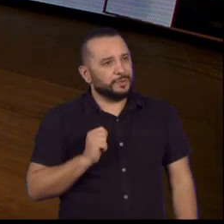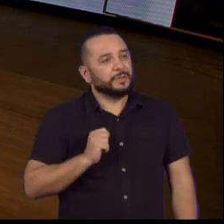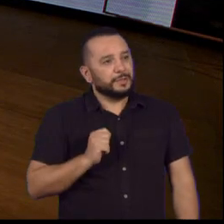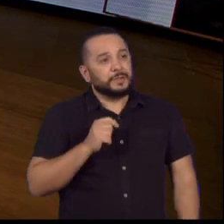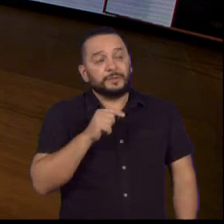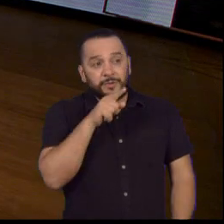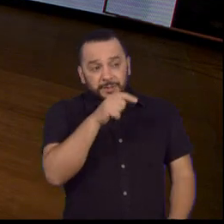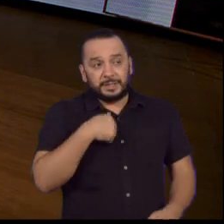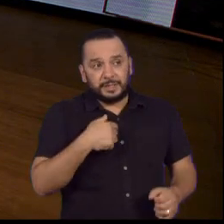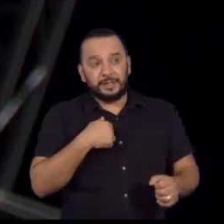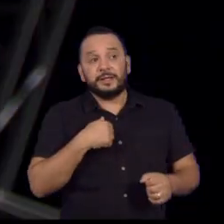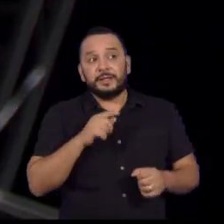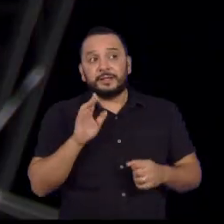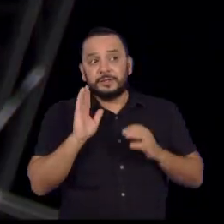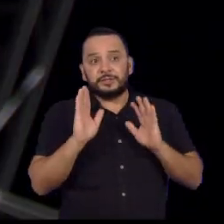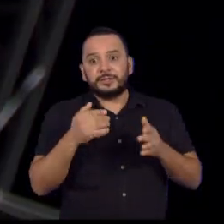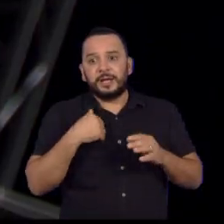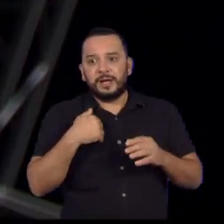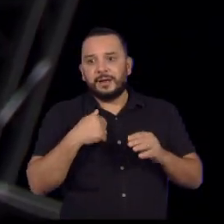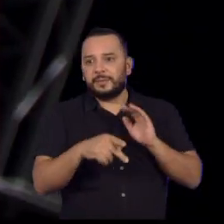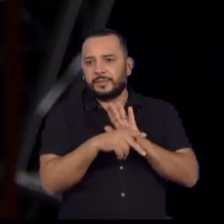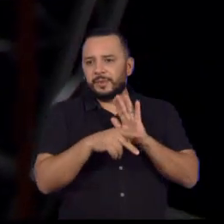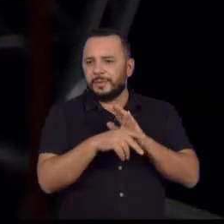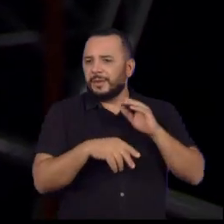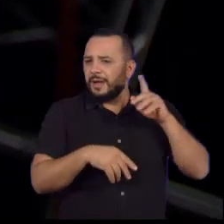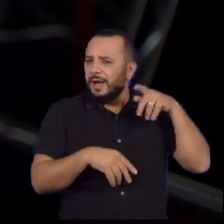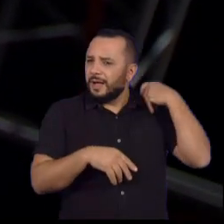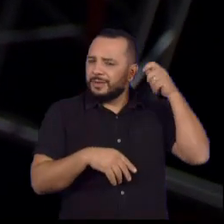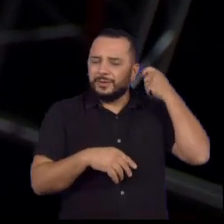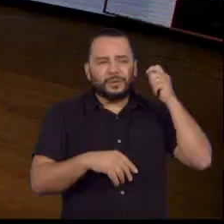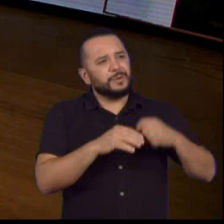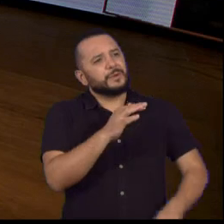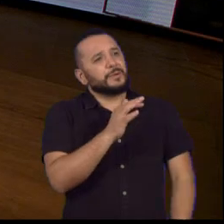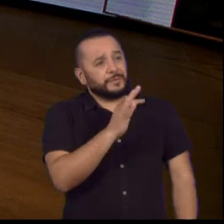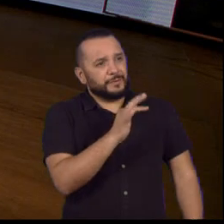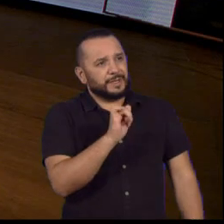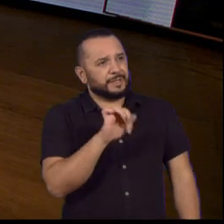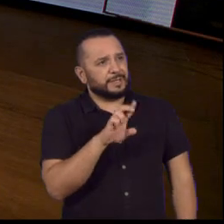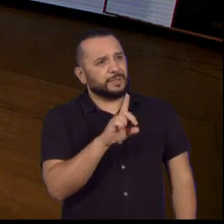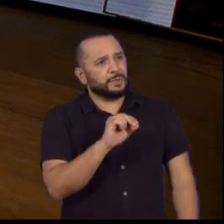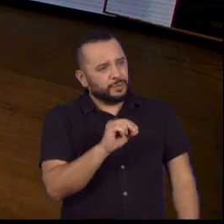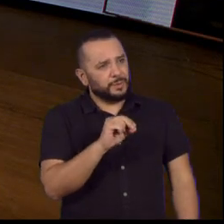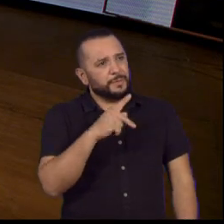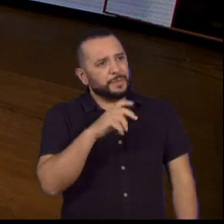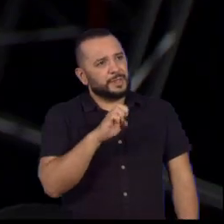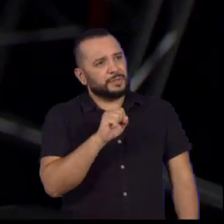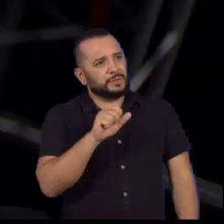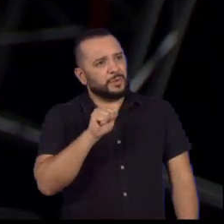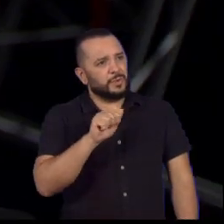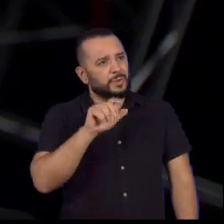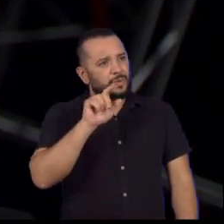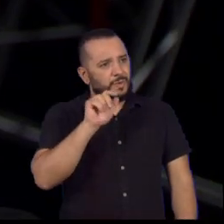Fernando Pessoa em Portugal. É muito atrevimento, né? Como é que foi essa Total. experiência?